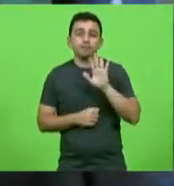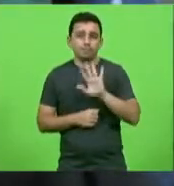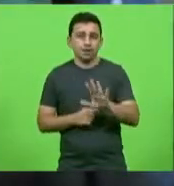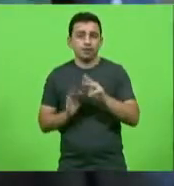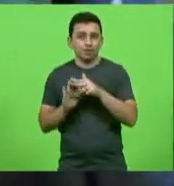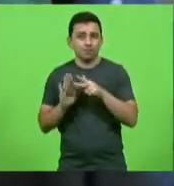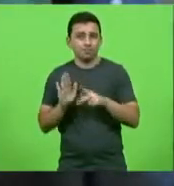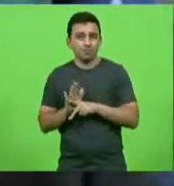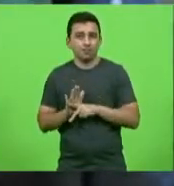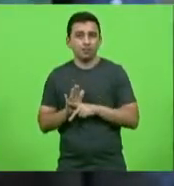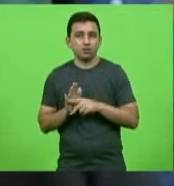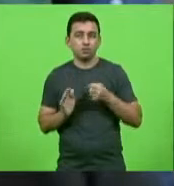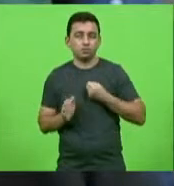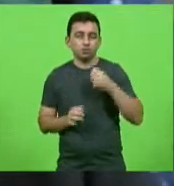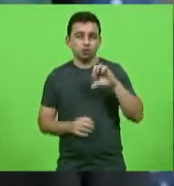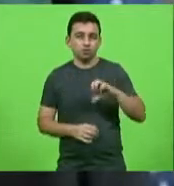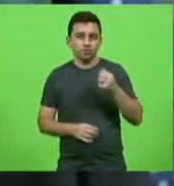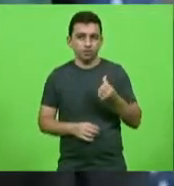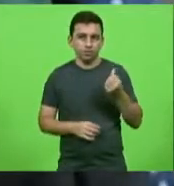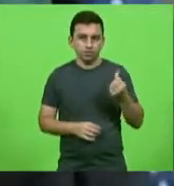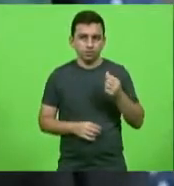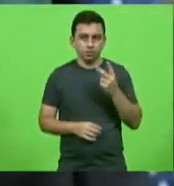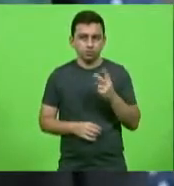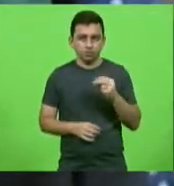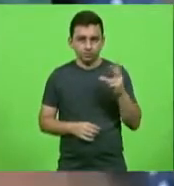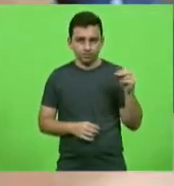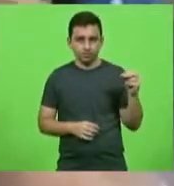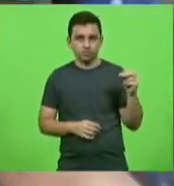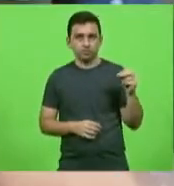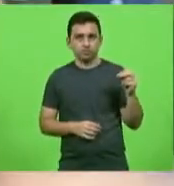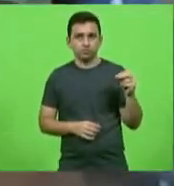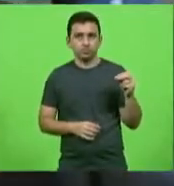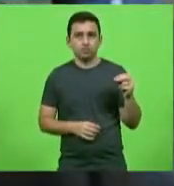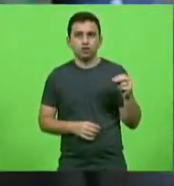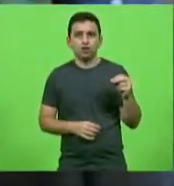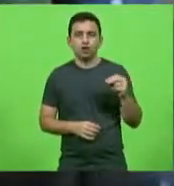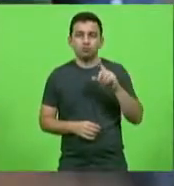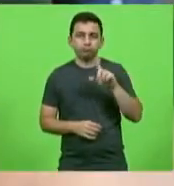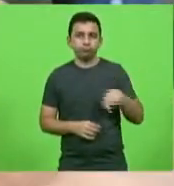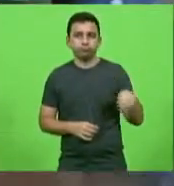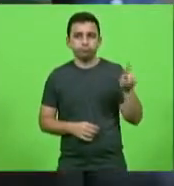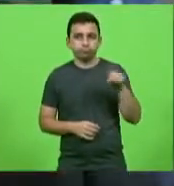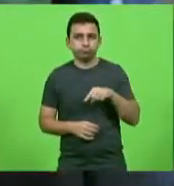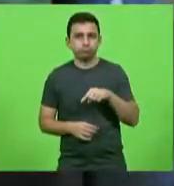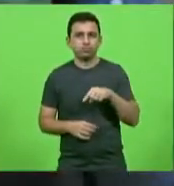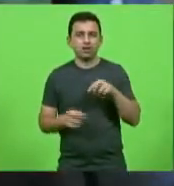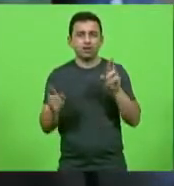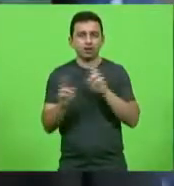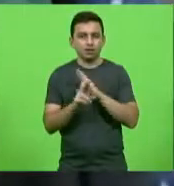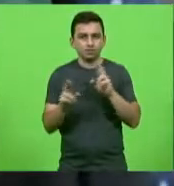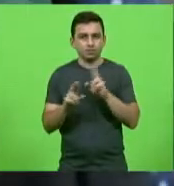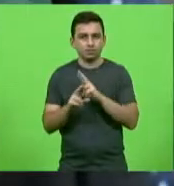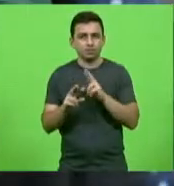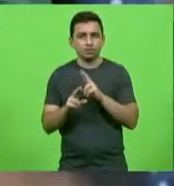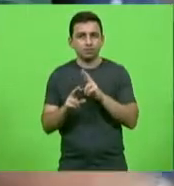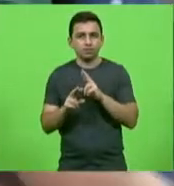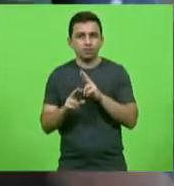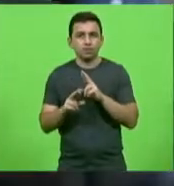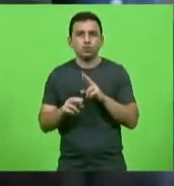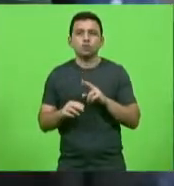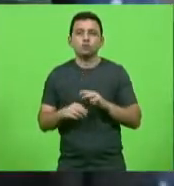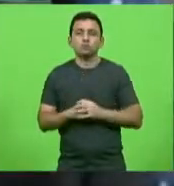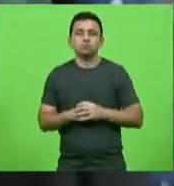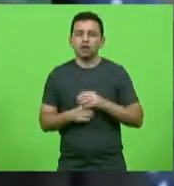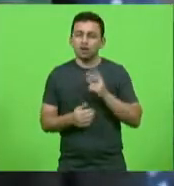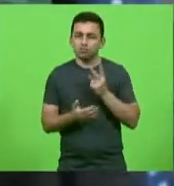citada medida provisória de número 966/2020, tenha caducado, as relações ocorridas sob sua égide foram por